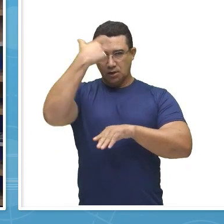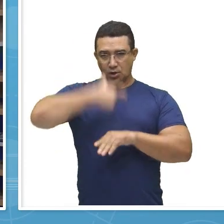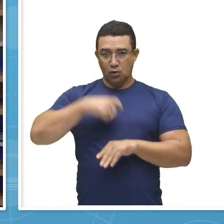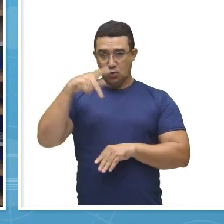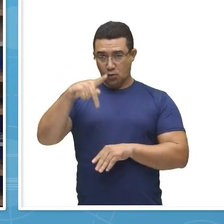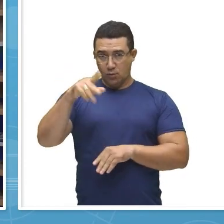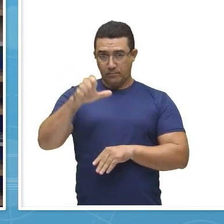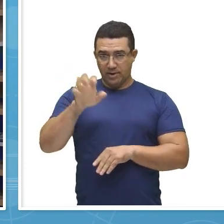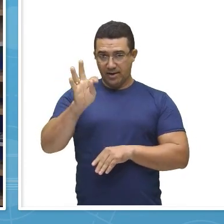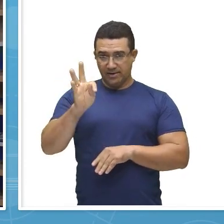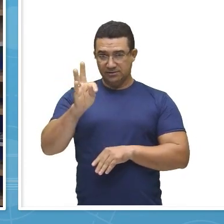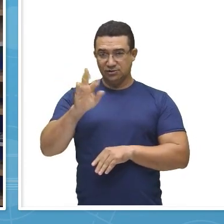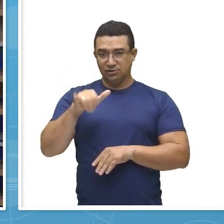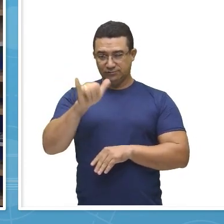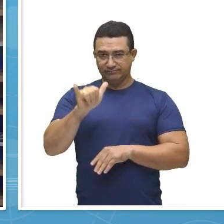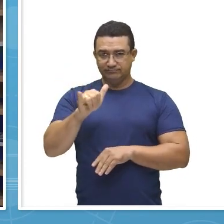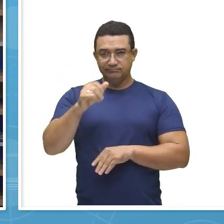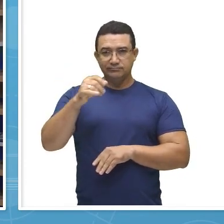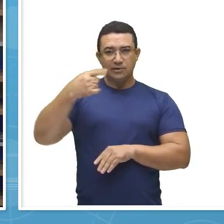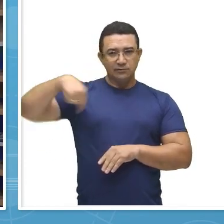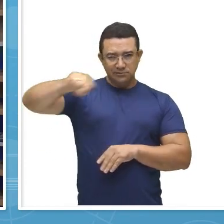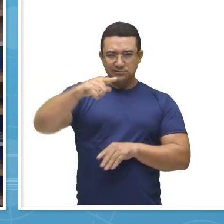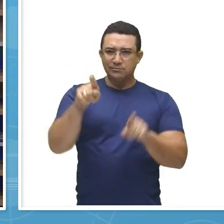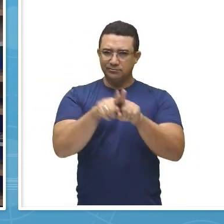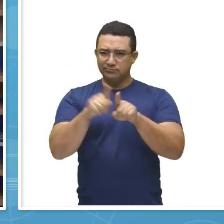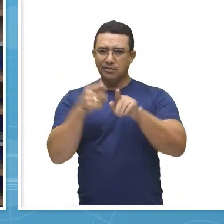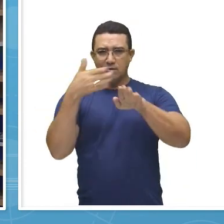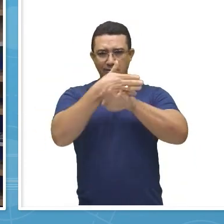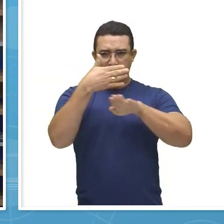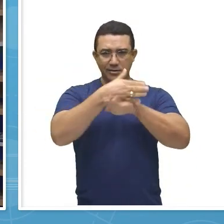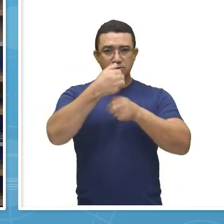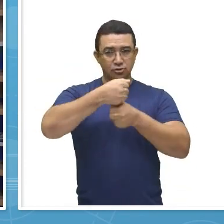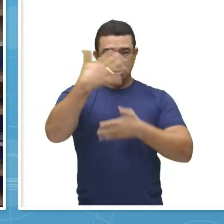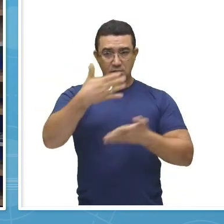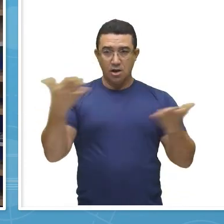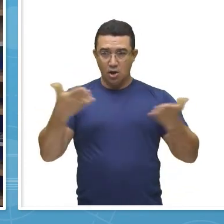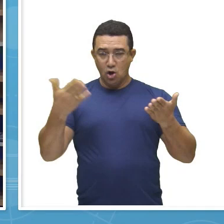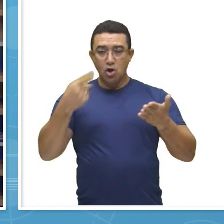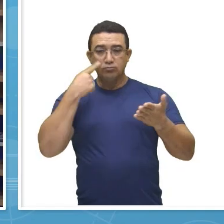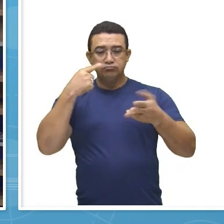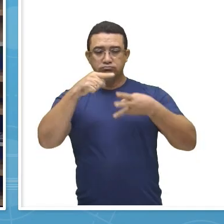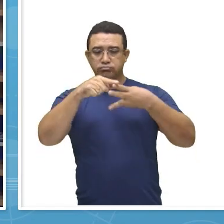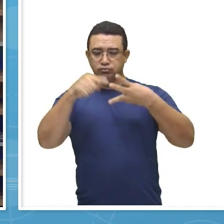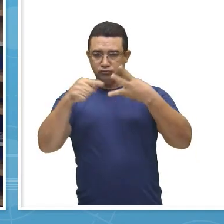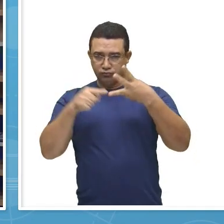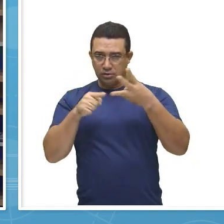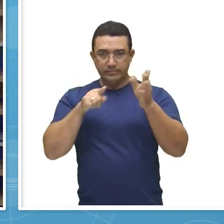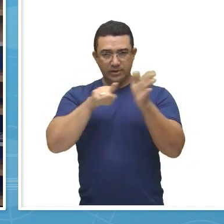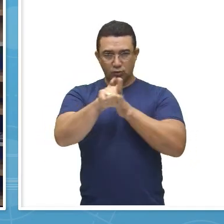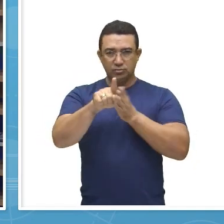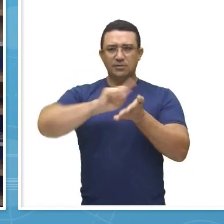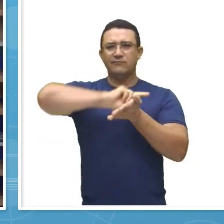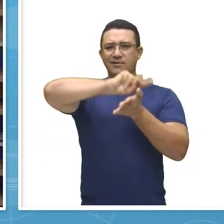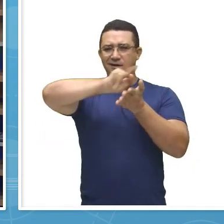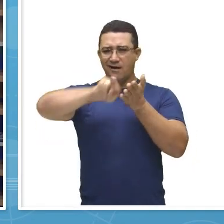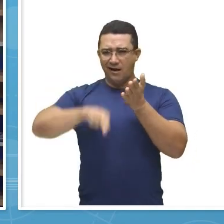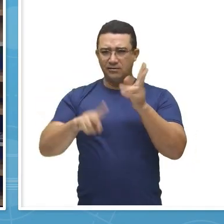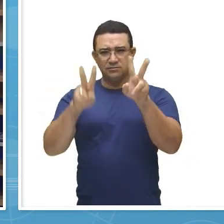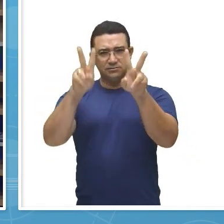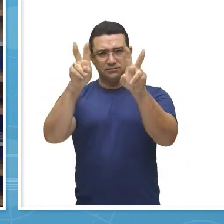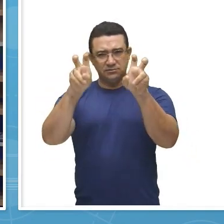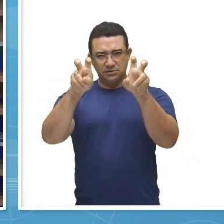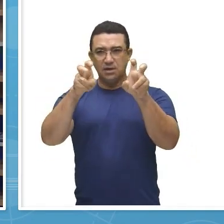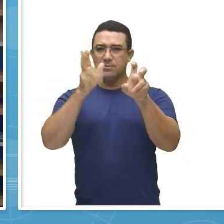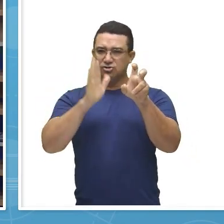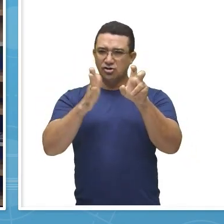também participar aí pelo nosso chat. E nós vamos trazer para vocês 3 questões de variados assuntos que vocês estudaram até a